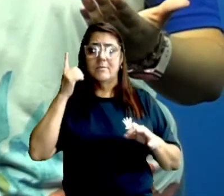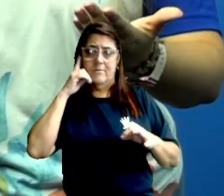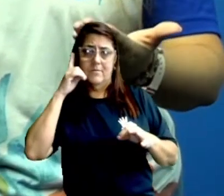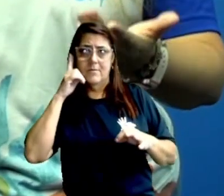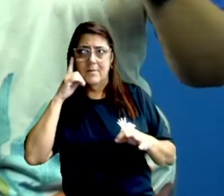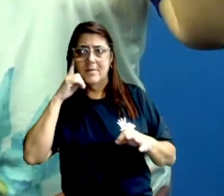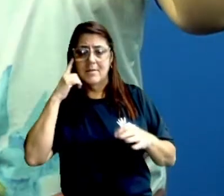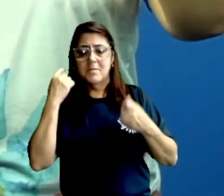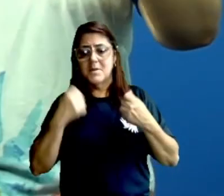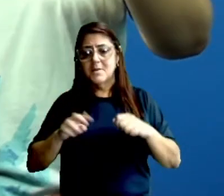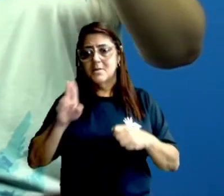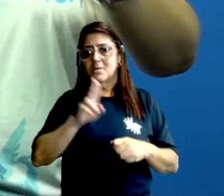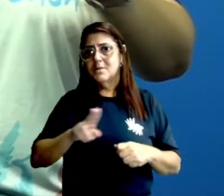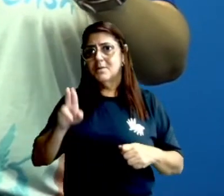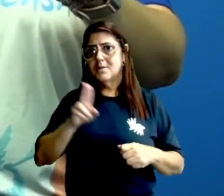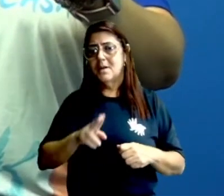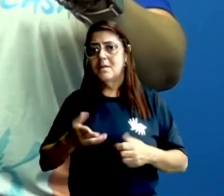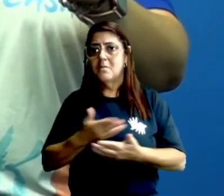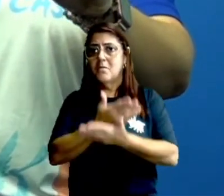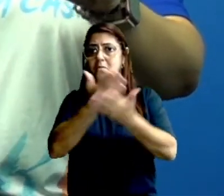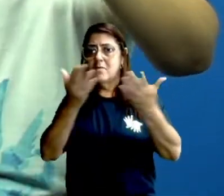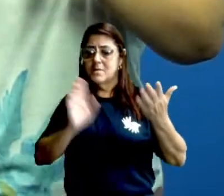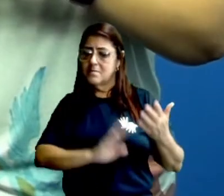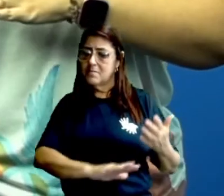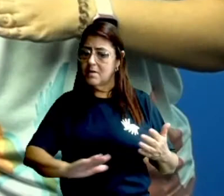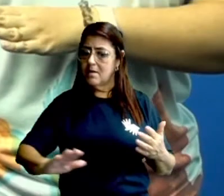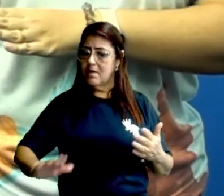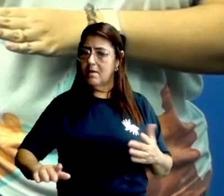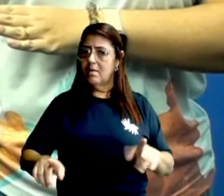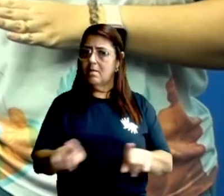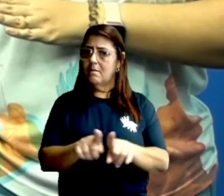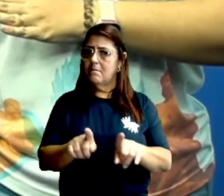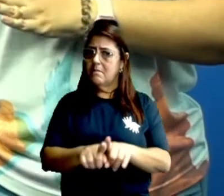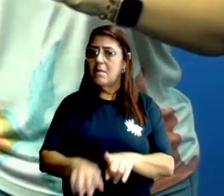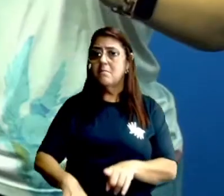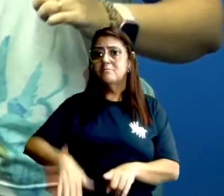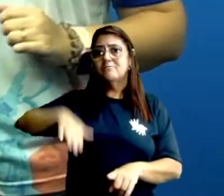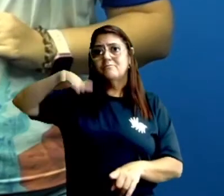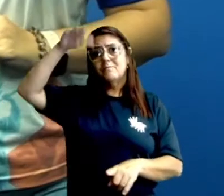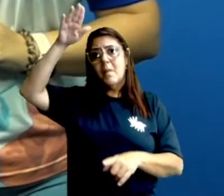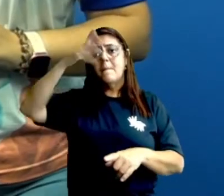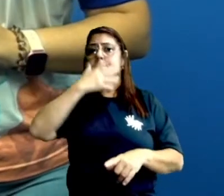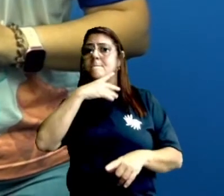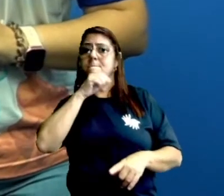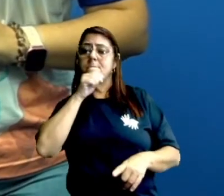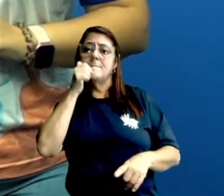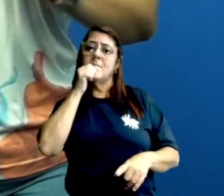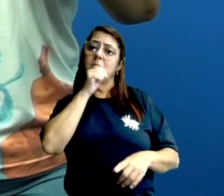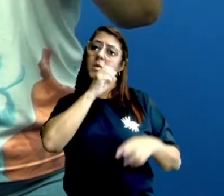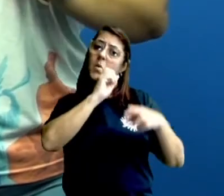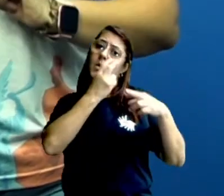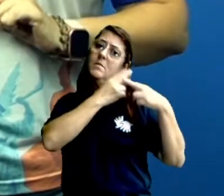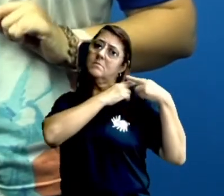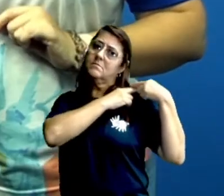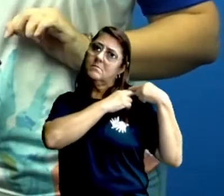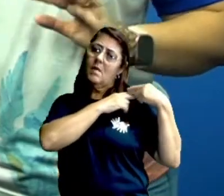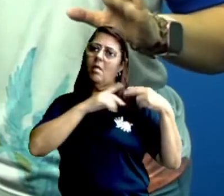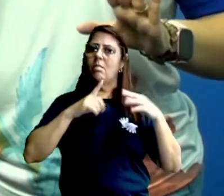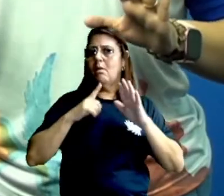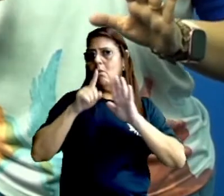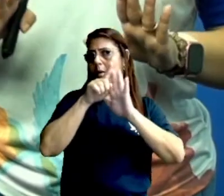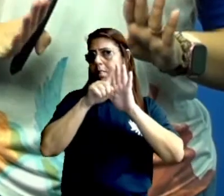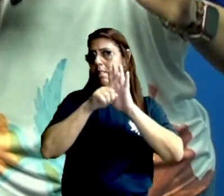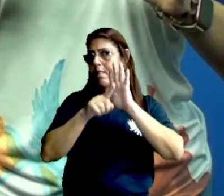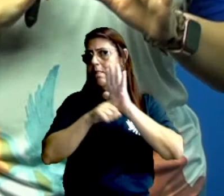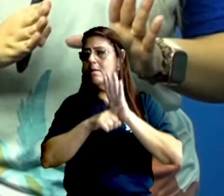elas devem ser usadas tanto por vocês pequenininhos, como pelos papais, mamães ou responsáveis, tá? Existe uma lista